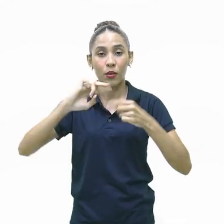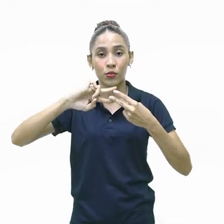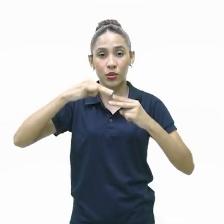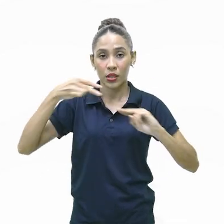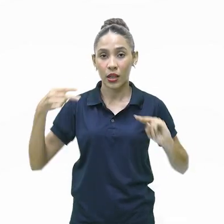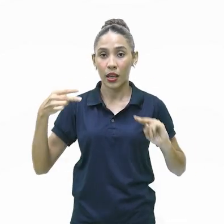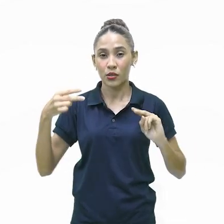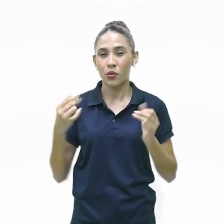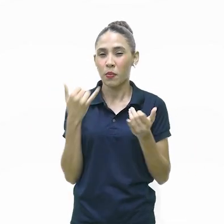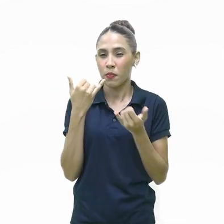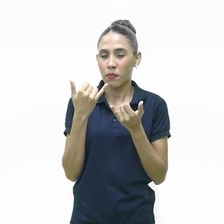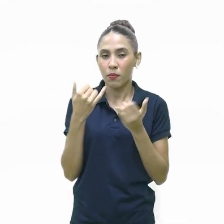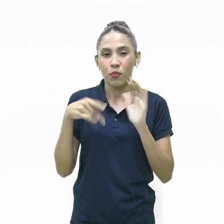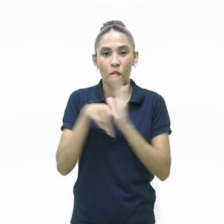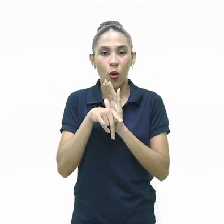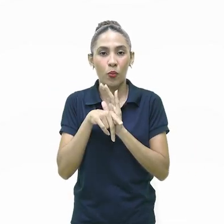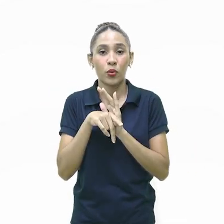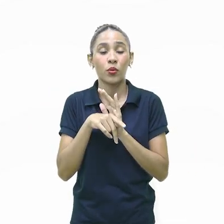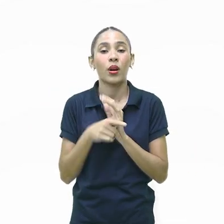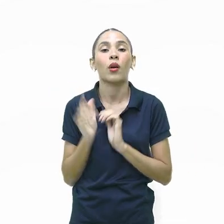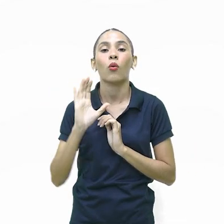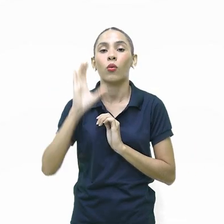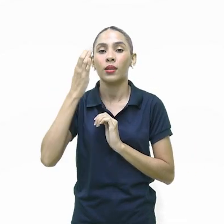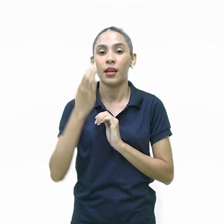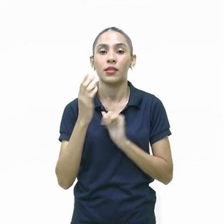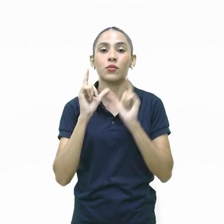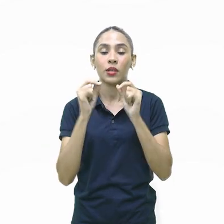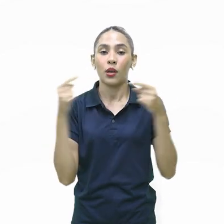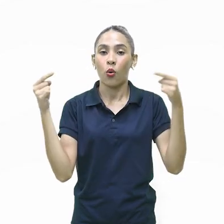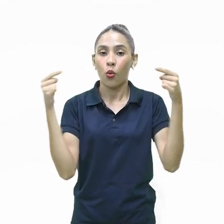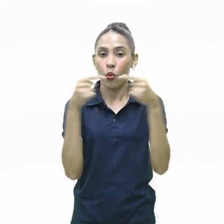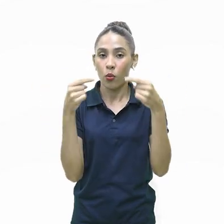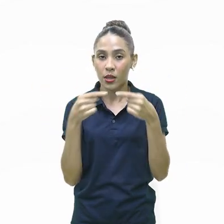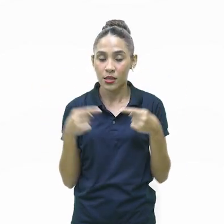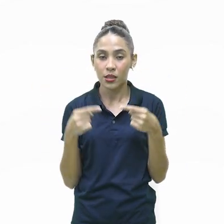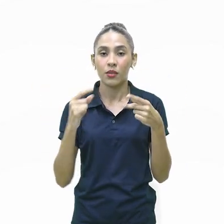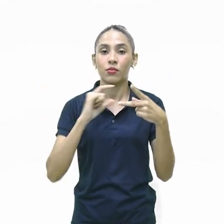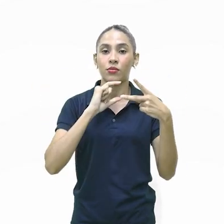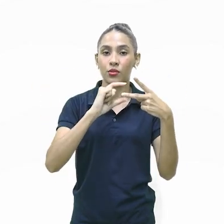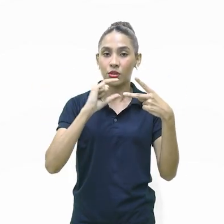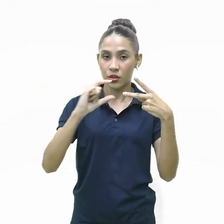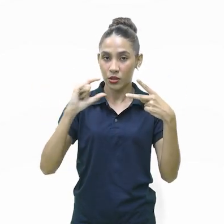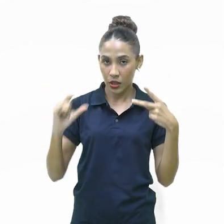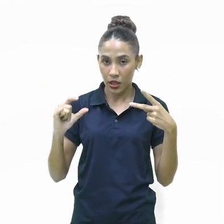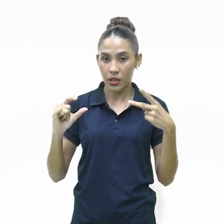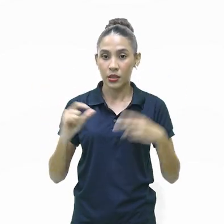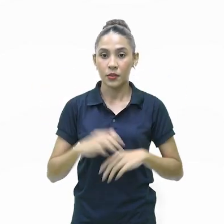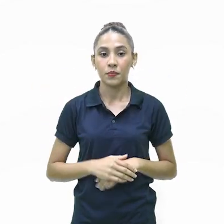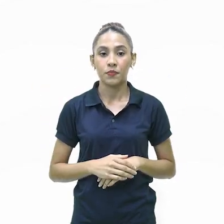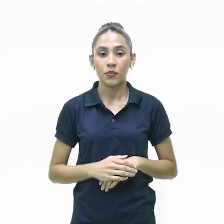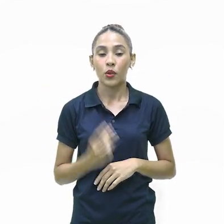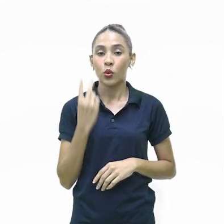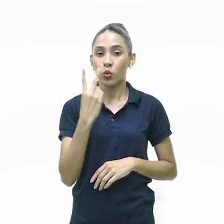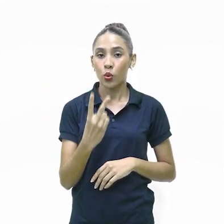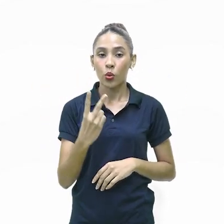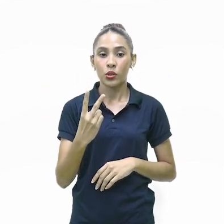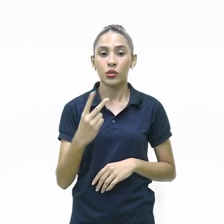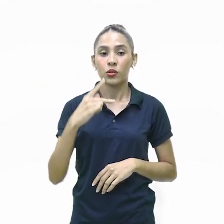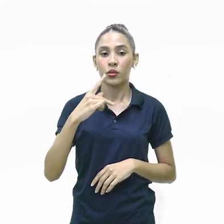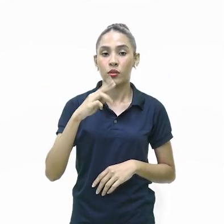genético, para esses indivíduos ocorre o processo da combinação de genes, né, dos 2